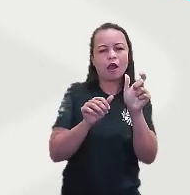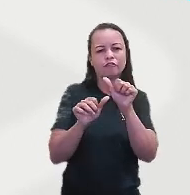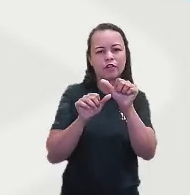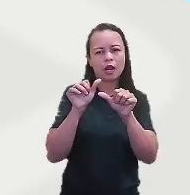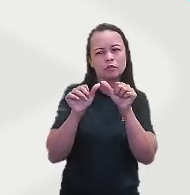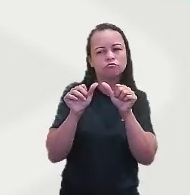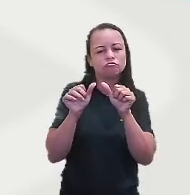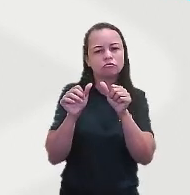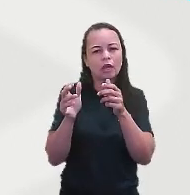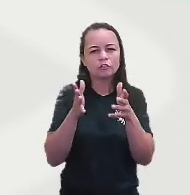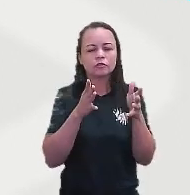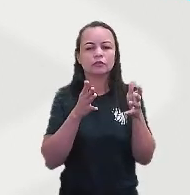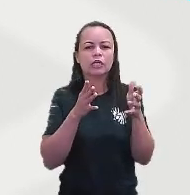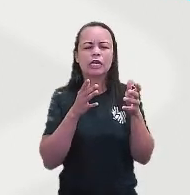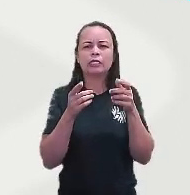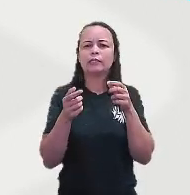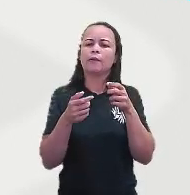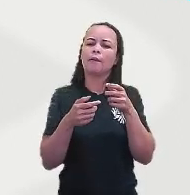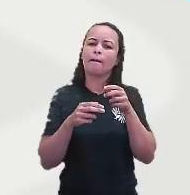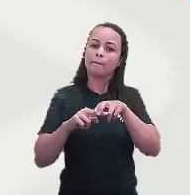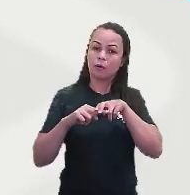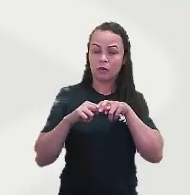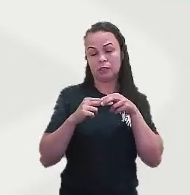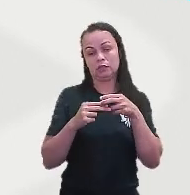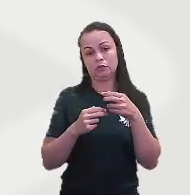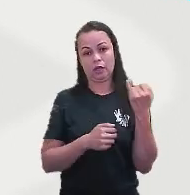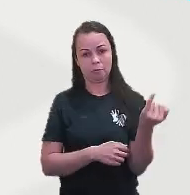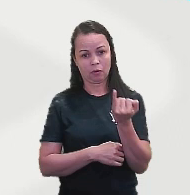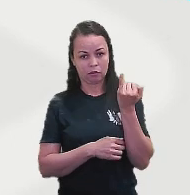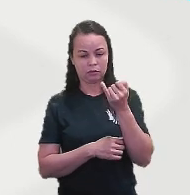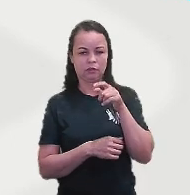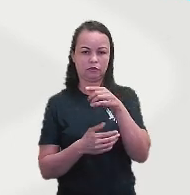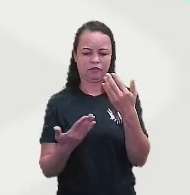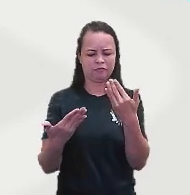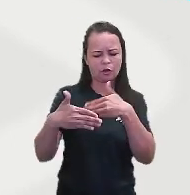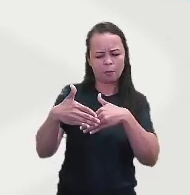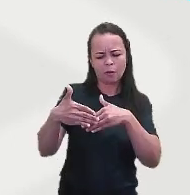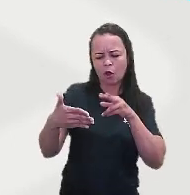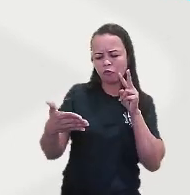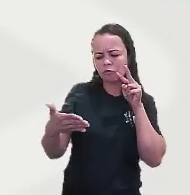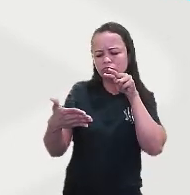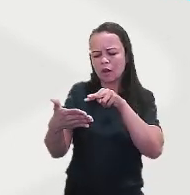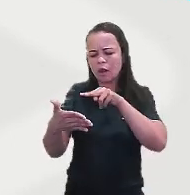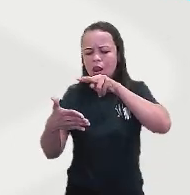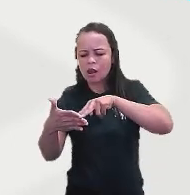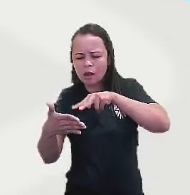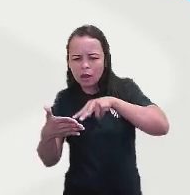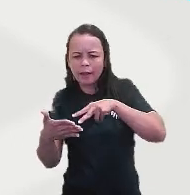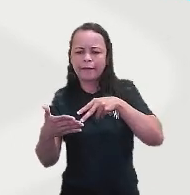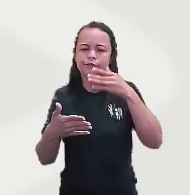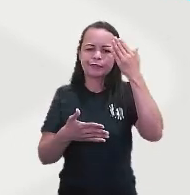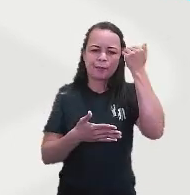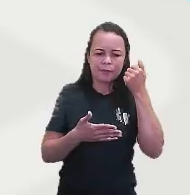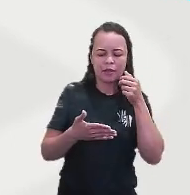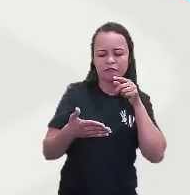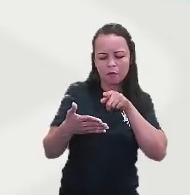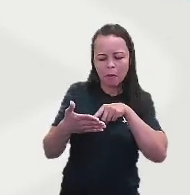uma prova, sempre voltar, sempre revisar, para saber, né, se você marcou direitinho.